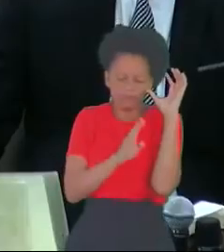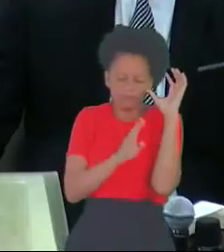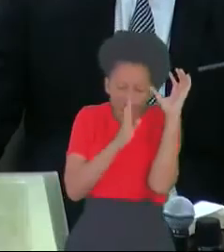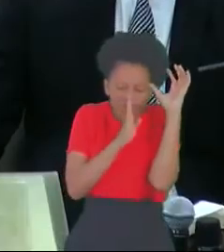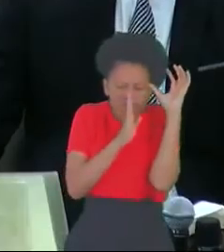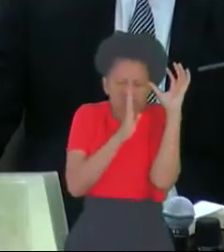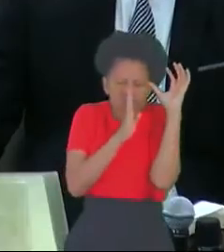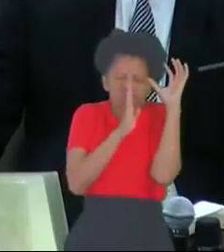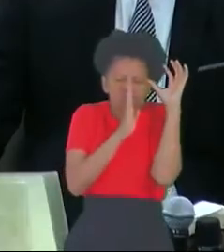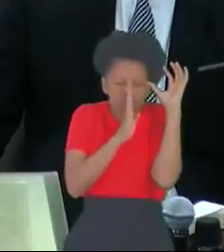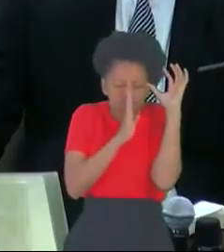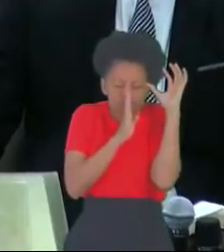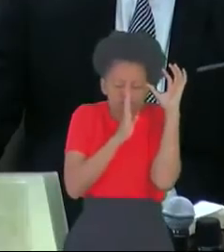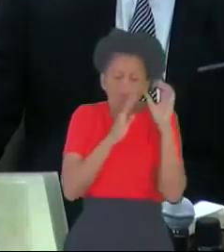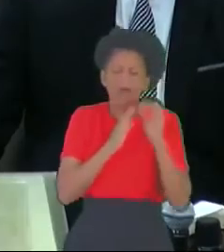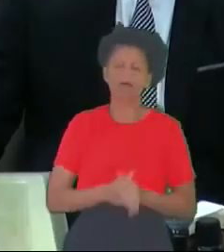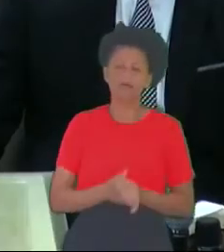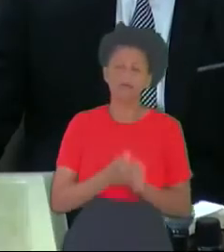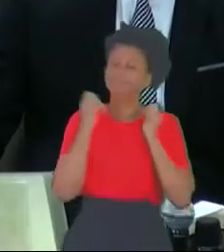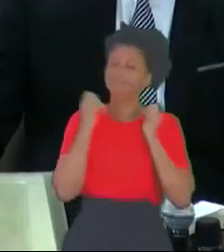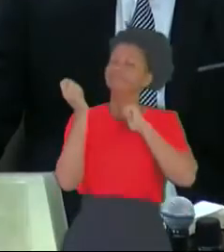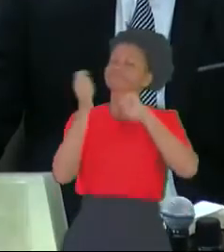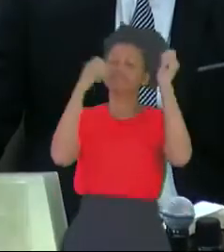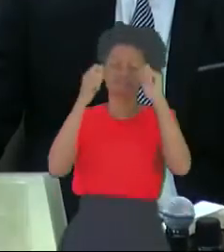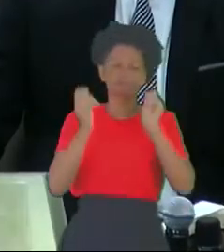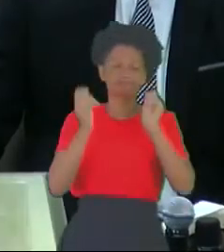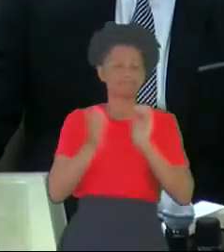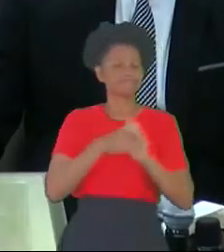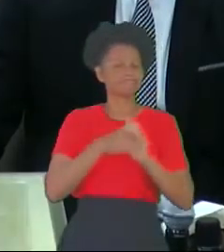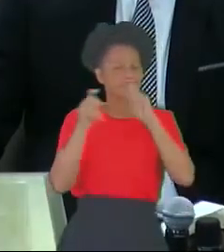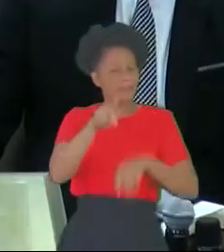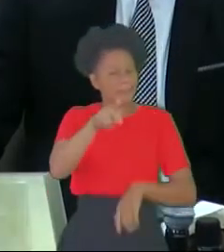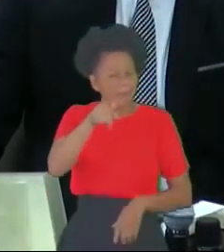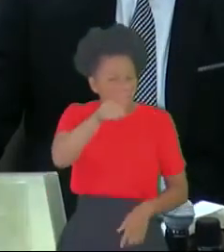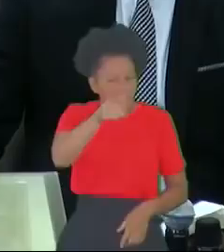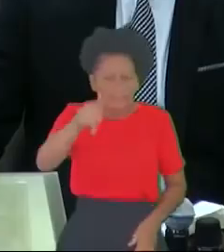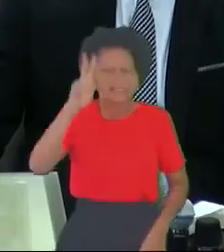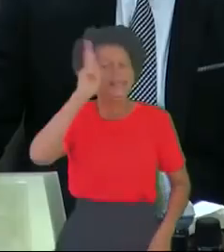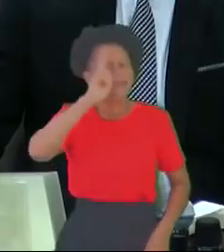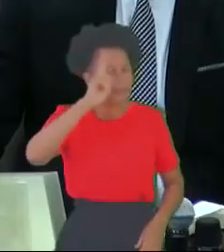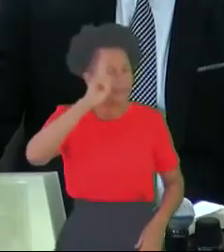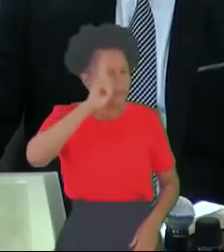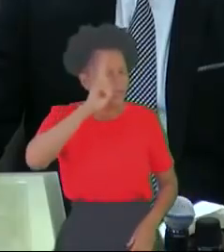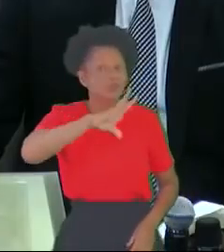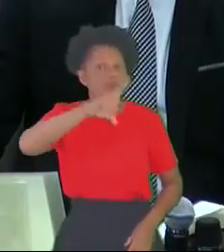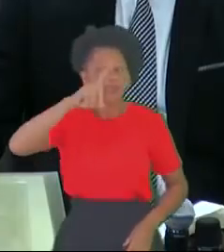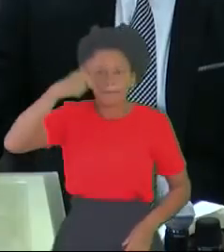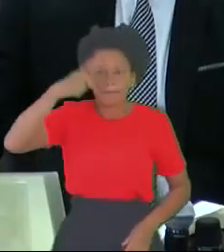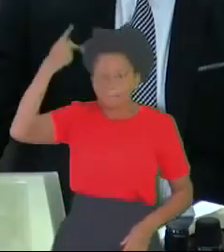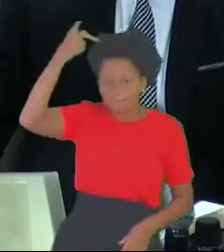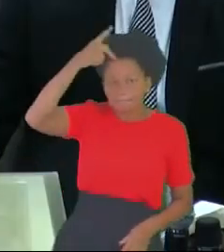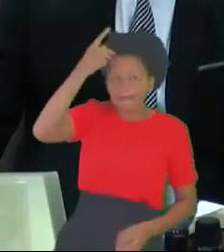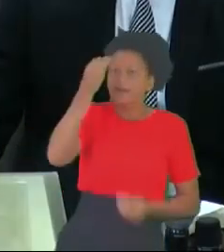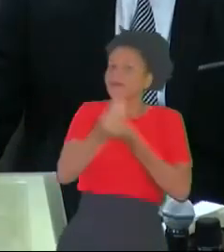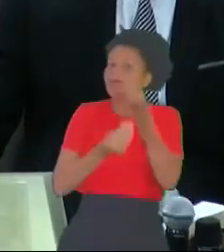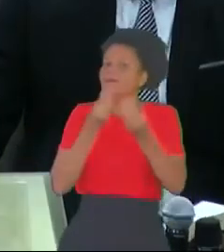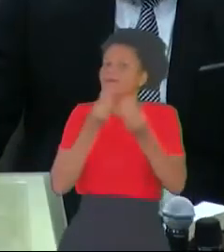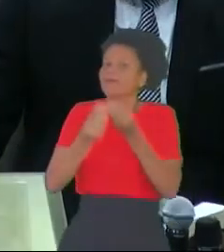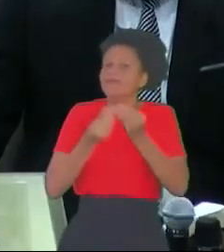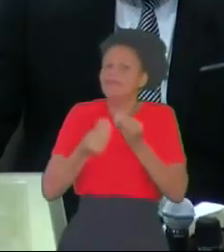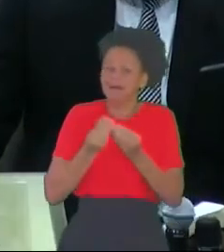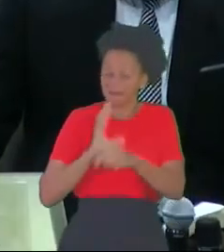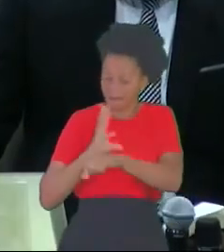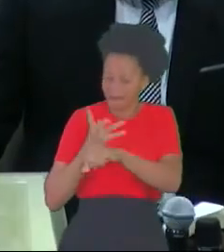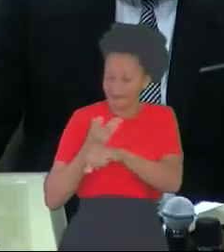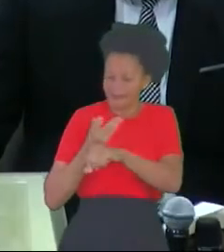Aleluia! Aleluia! Irmãos, vocês estão lembrados do dia de Pentecostes? Como era a igreja primitiva? Como foi?